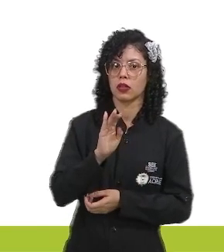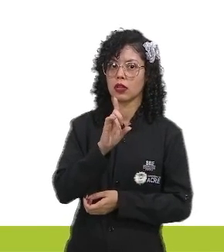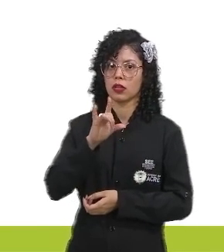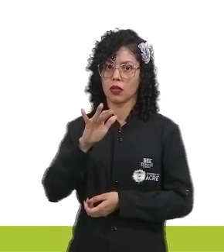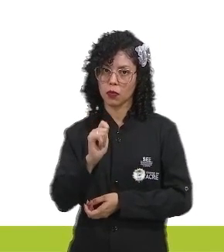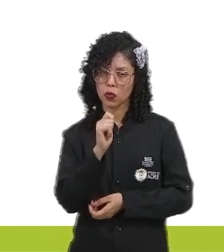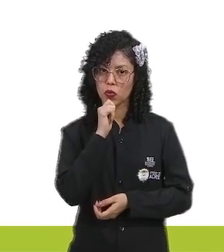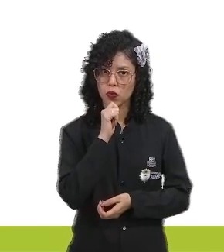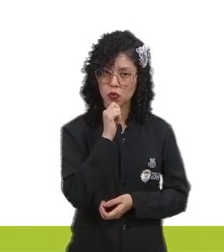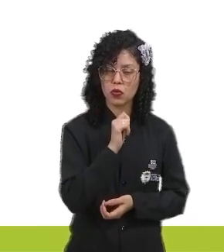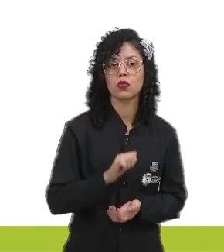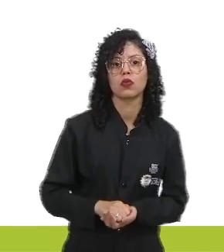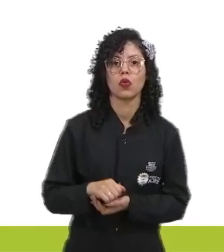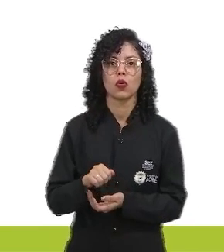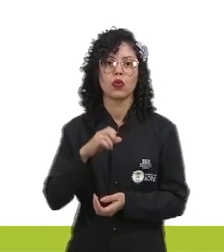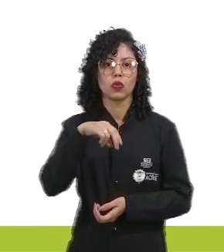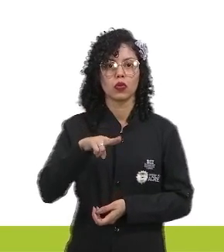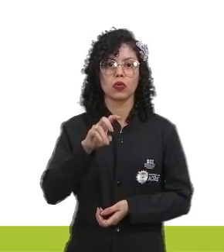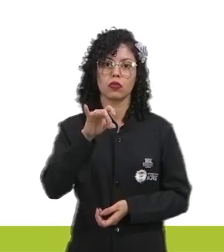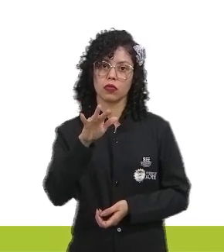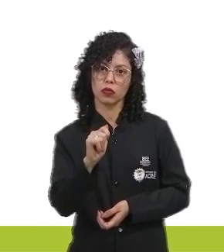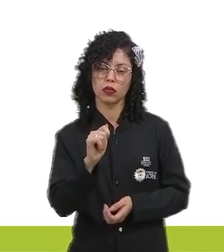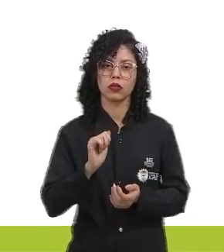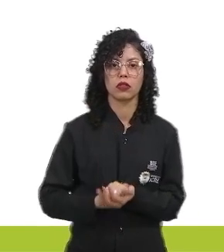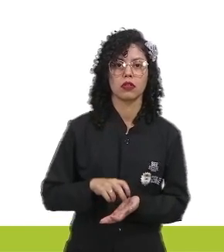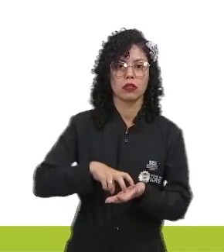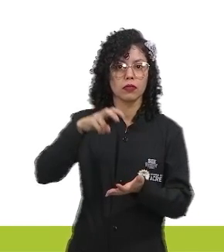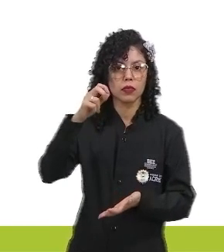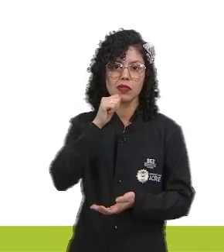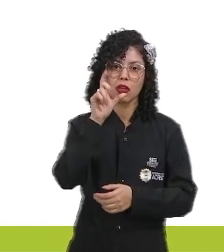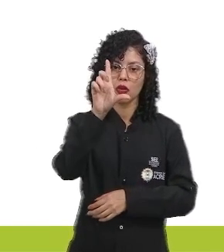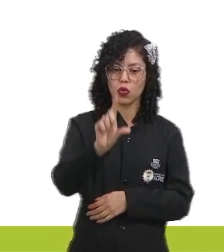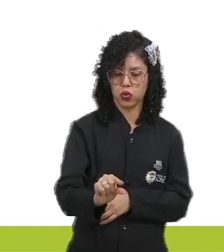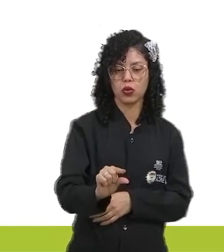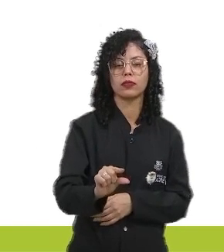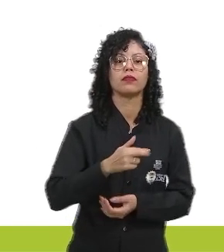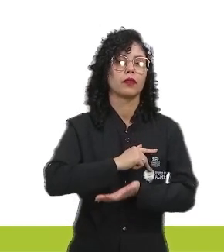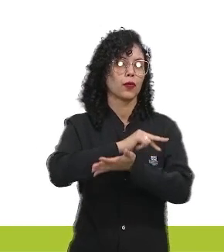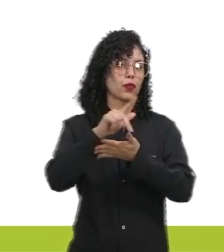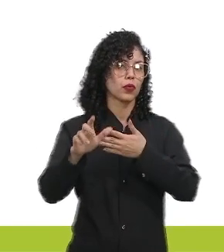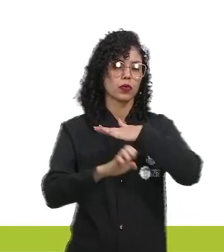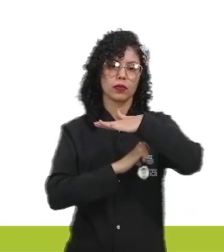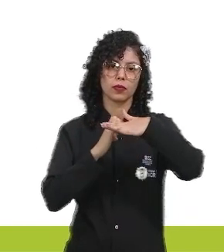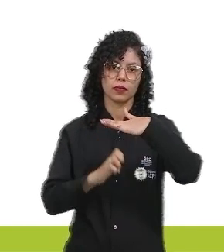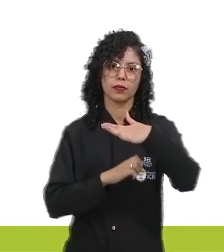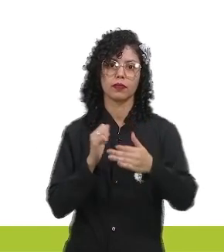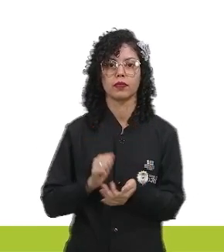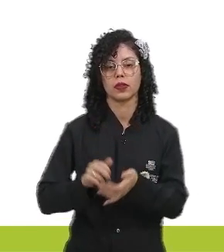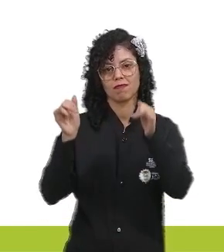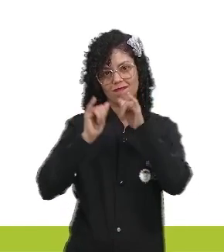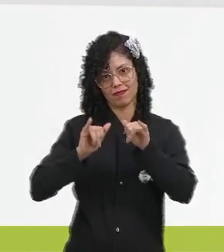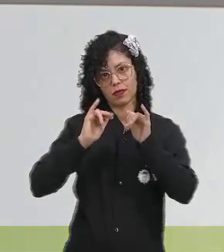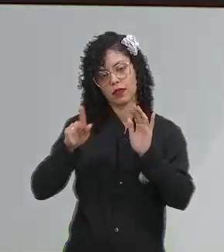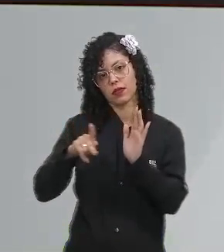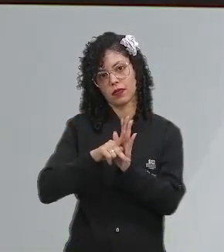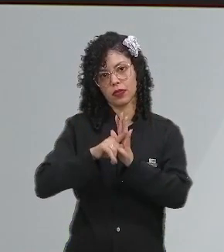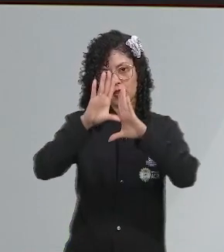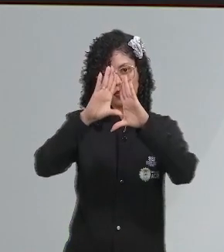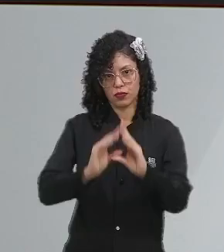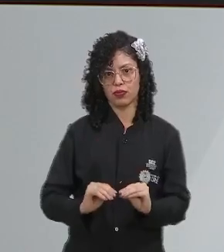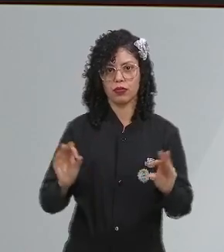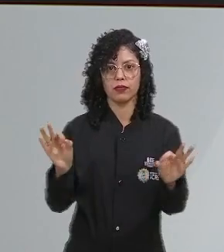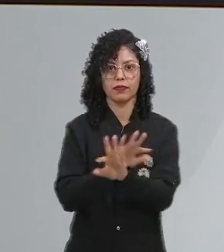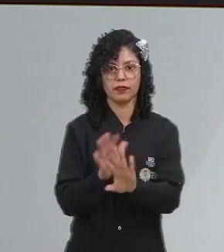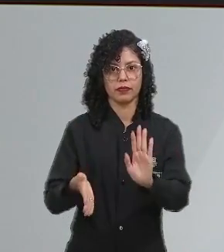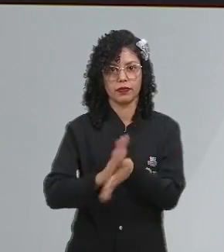Nova York, acordaram, né, ou amanheceram em queda. Várias empresas, então, declaram falência. Ninguém tinha